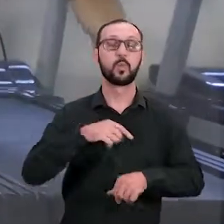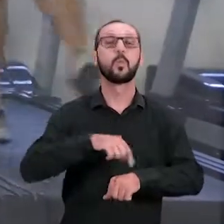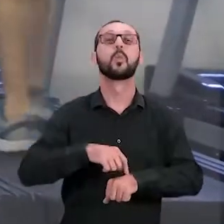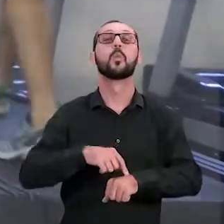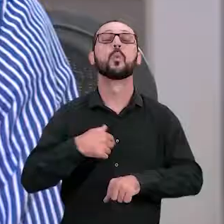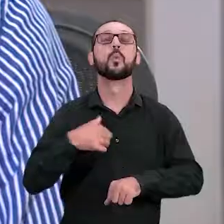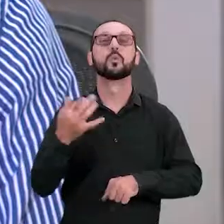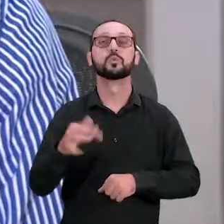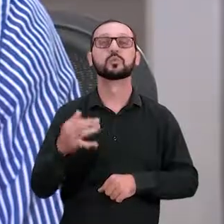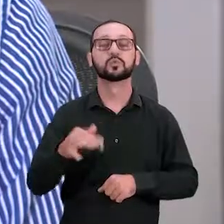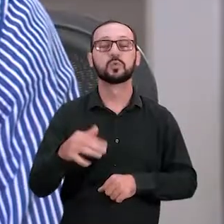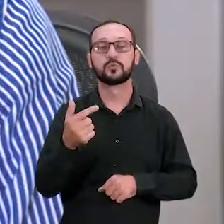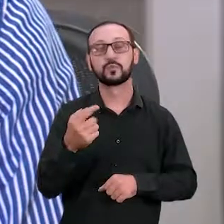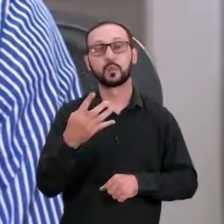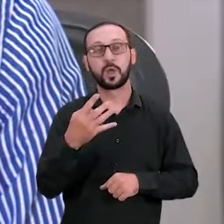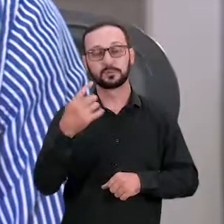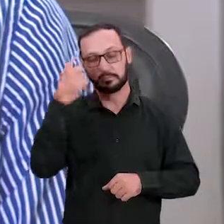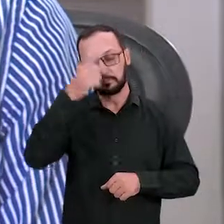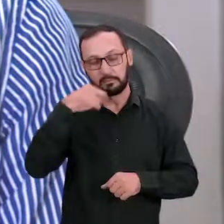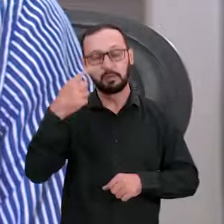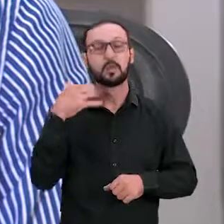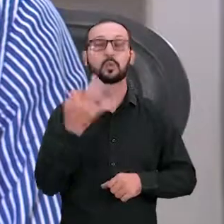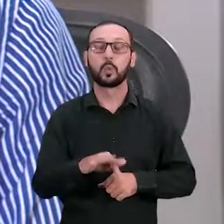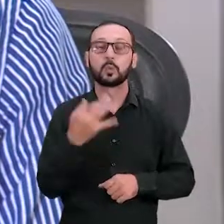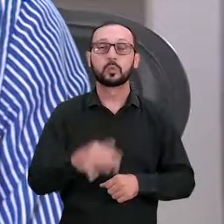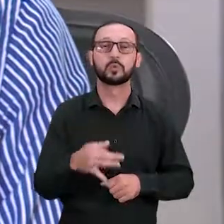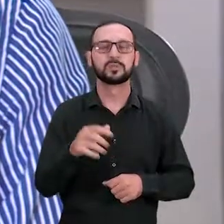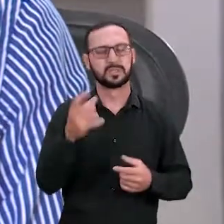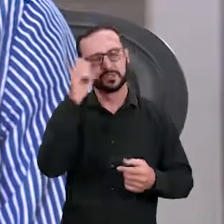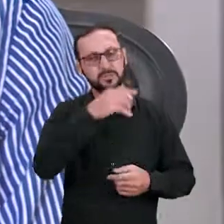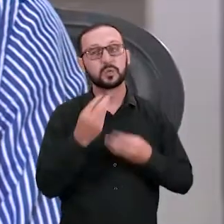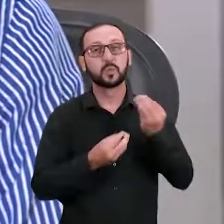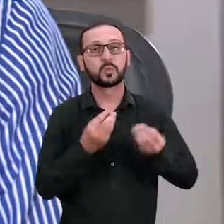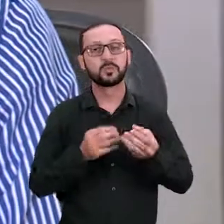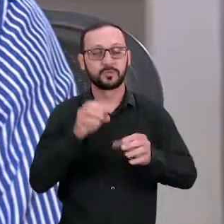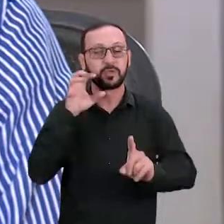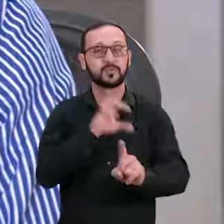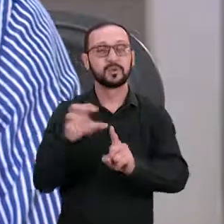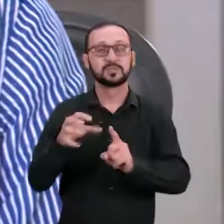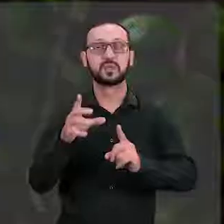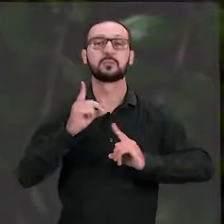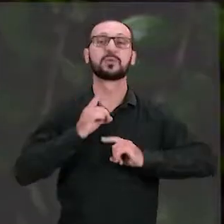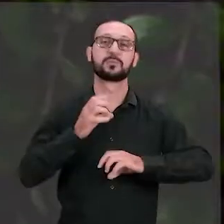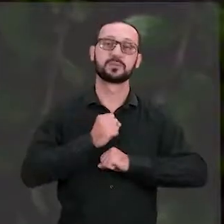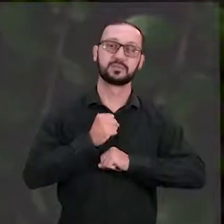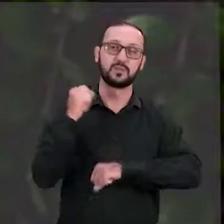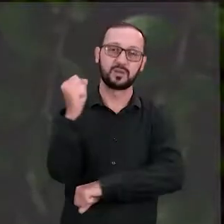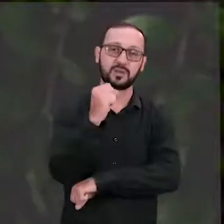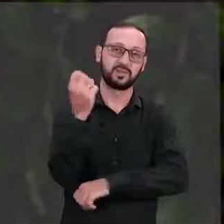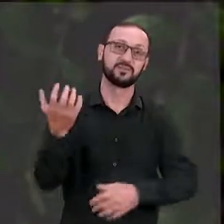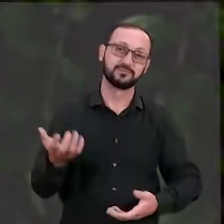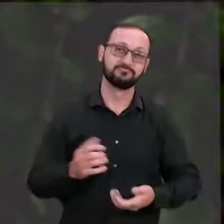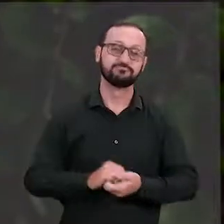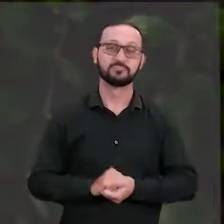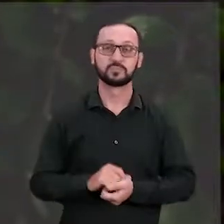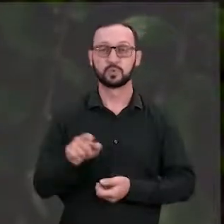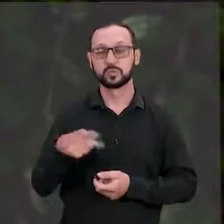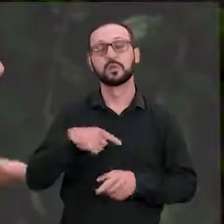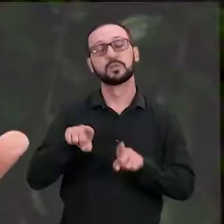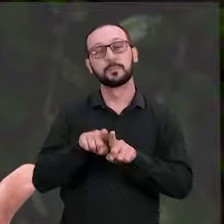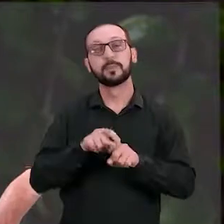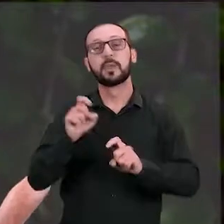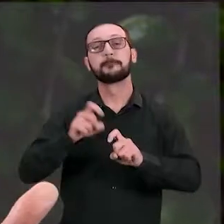dia. A situação física dele é terrível, então como que ele não vai ter uma depressão grave? Doutor, o